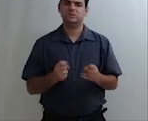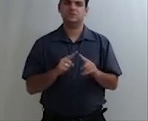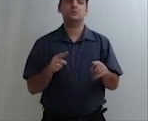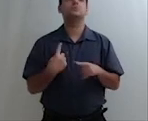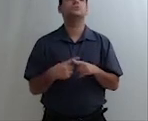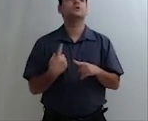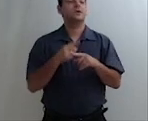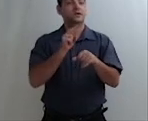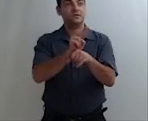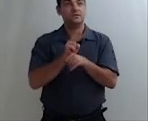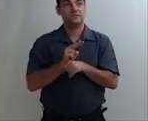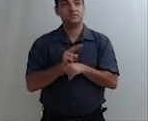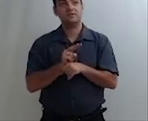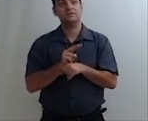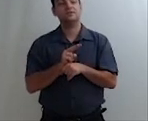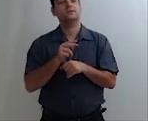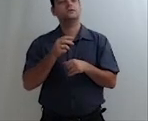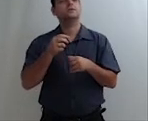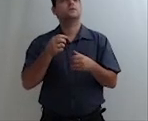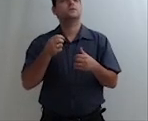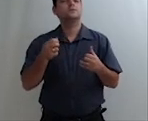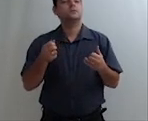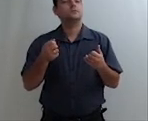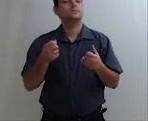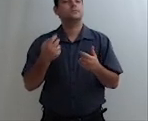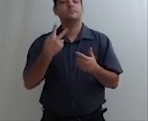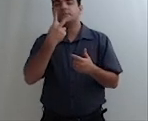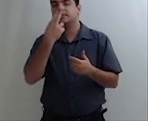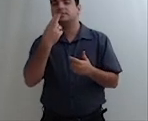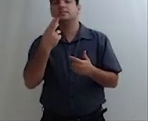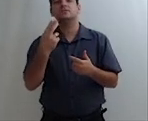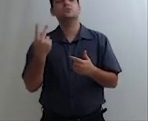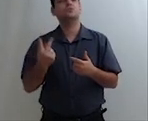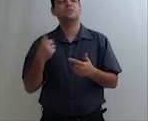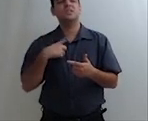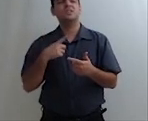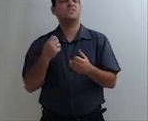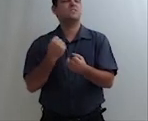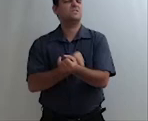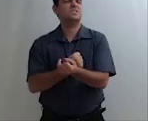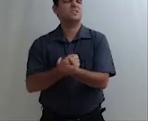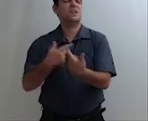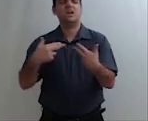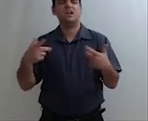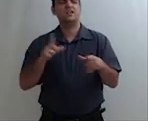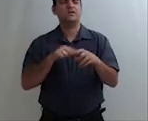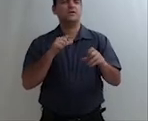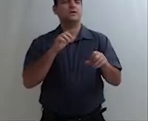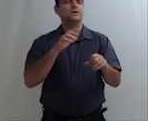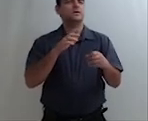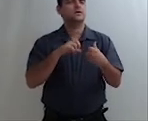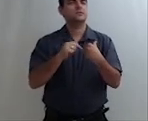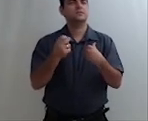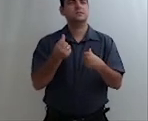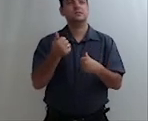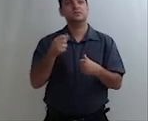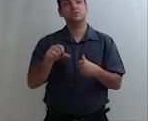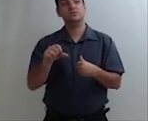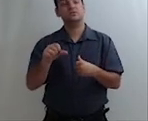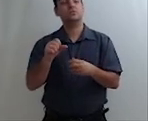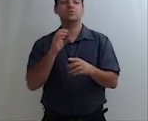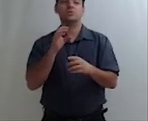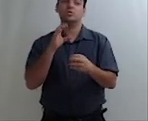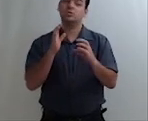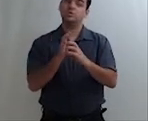da embargante não demonstrou efetivamente a ocorrência de nenhum dos vícios mencionados no artigo 619 do Código de Processo Penal nesse sentido a